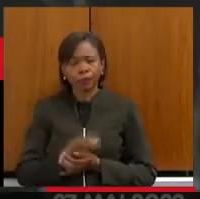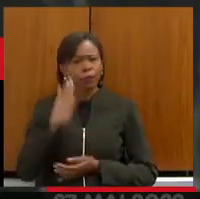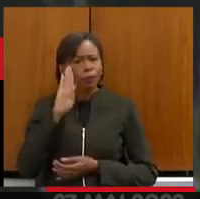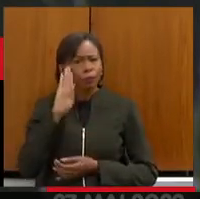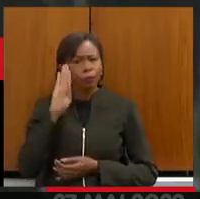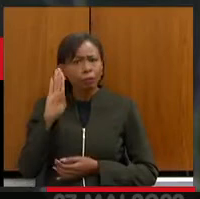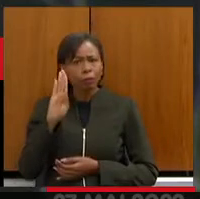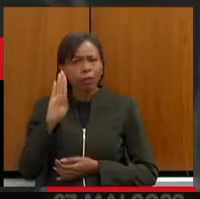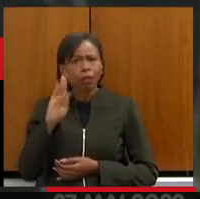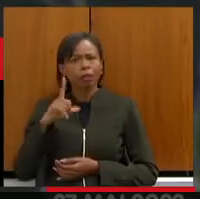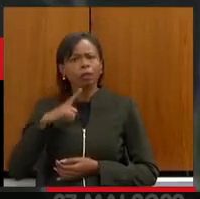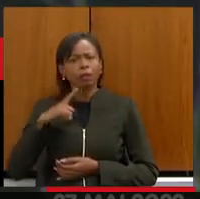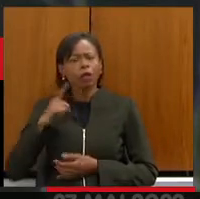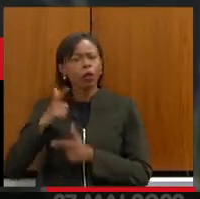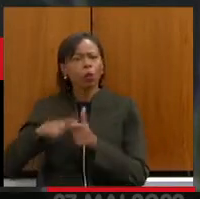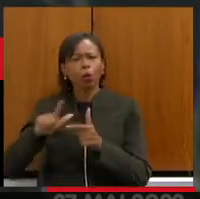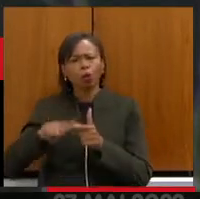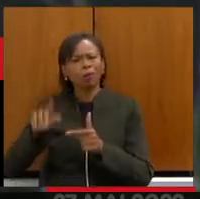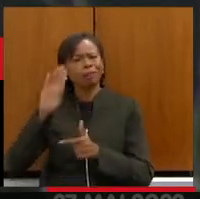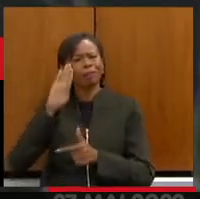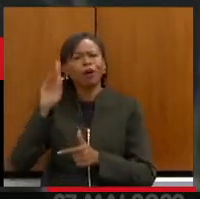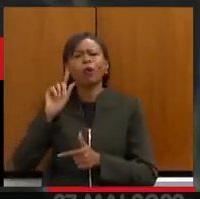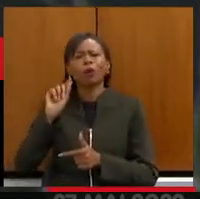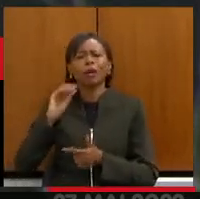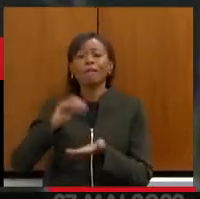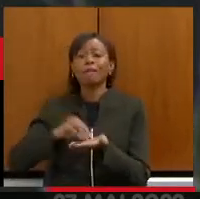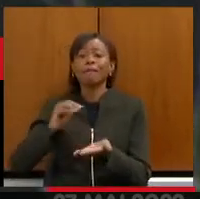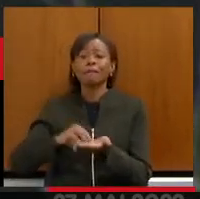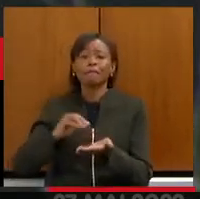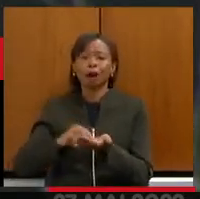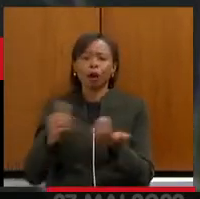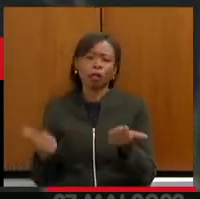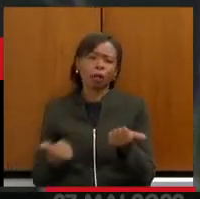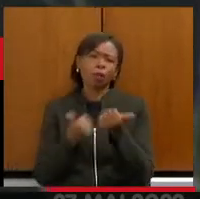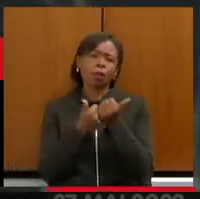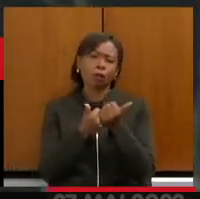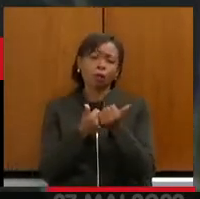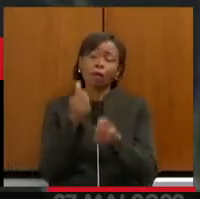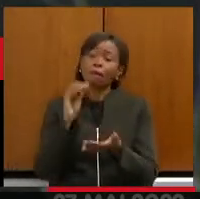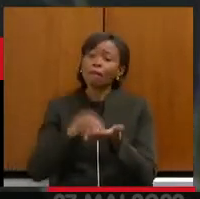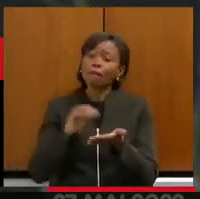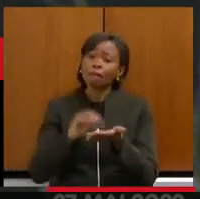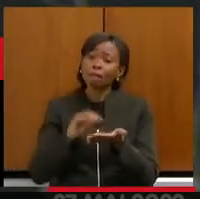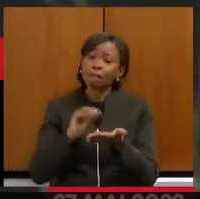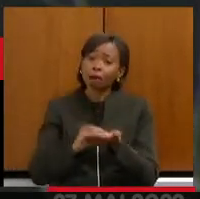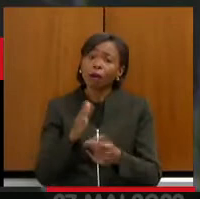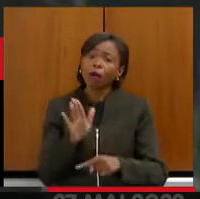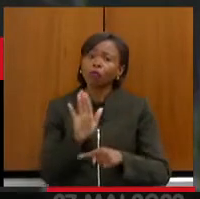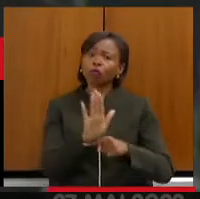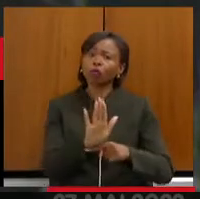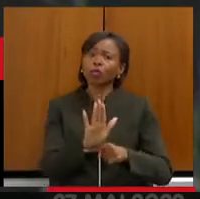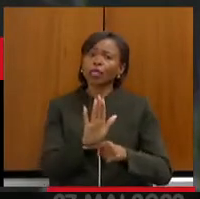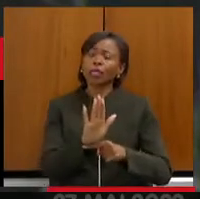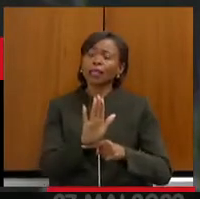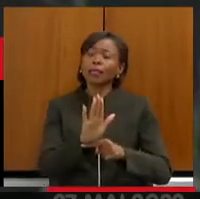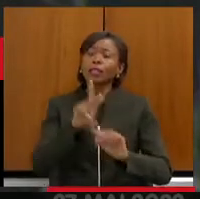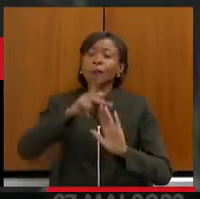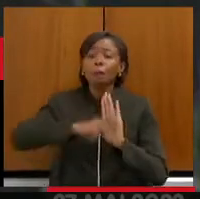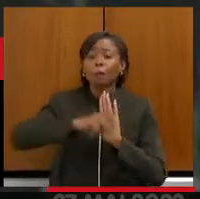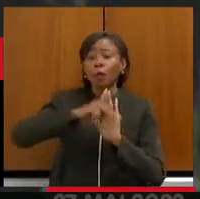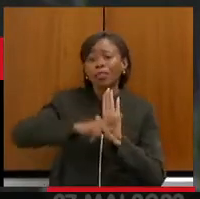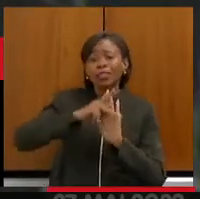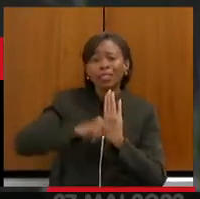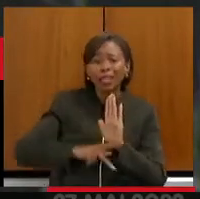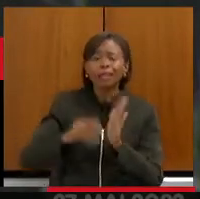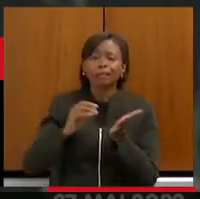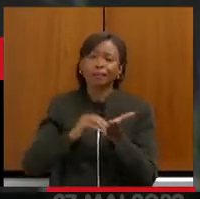principal adversidade a falta de apoio e de incentivo de projetos que nos capacite